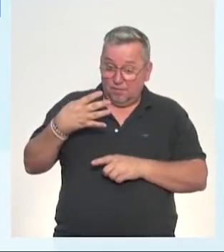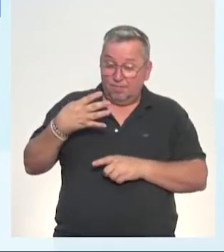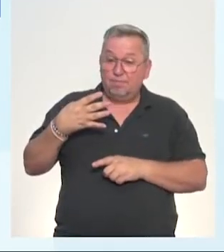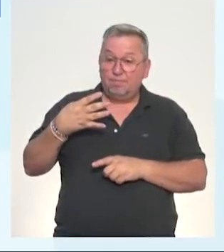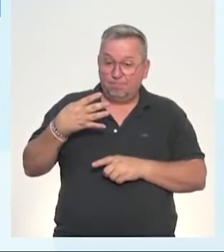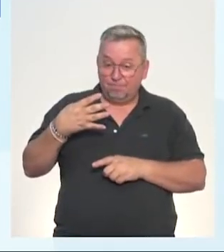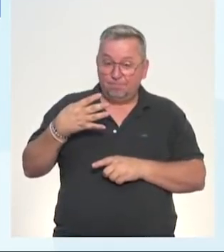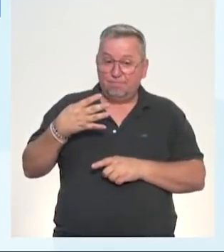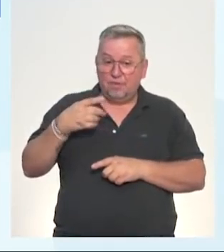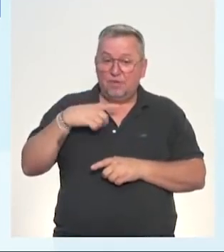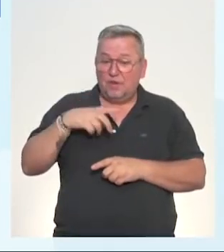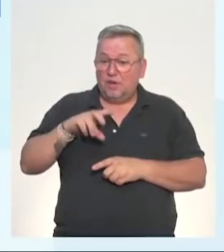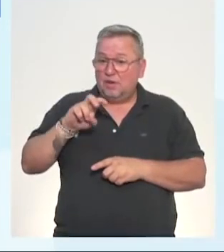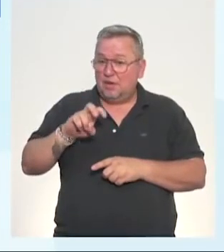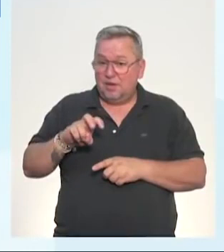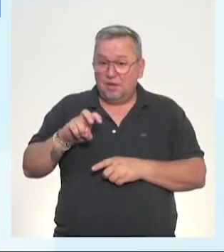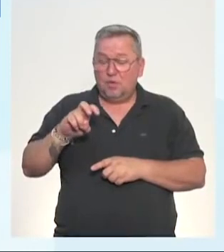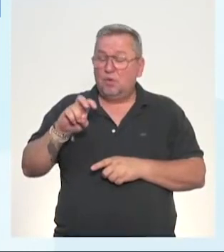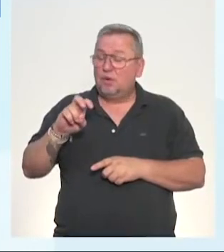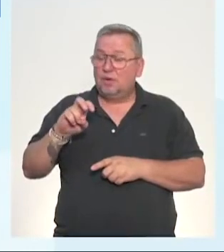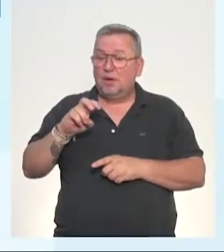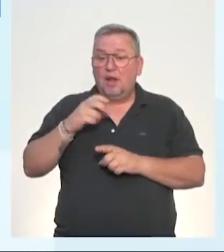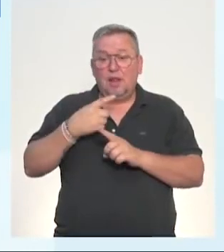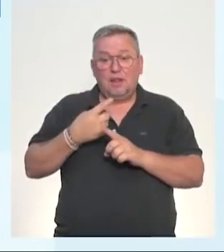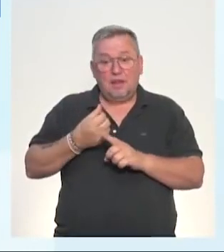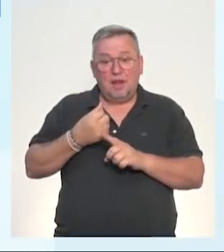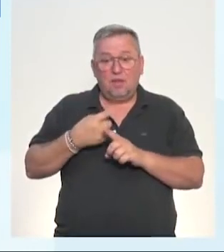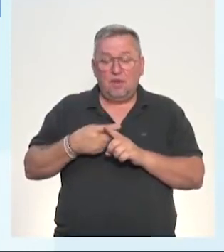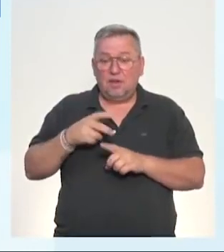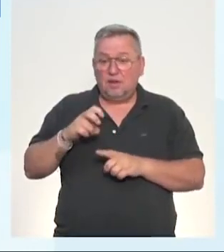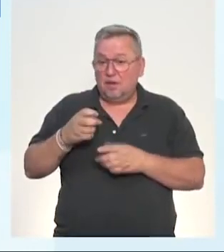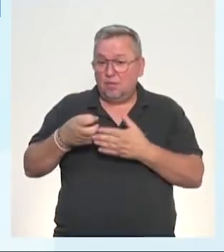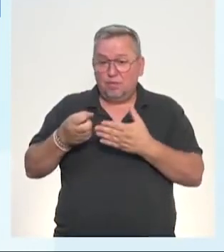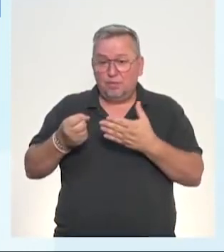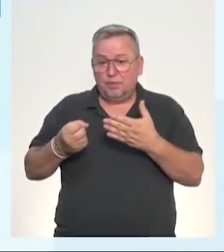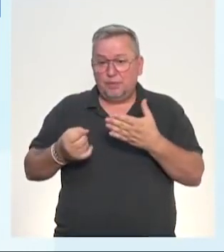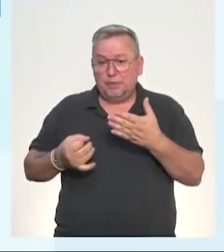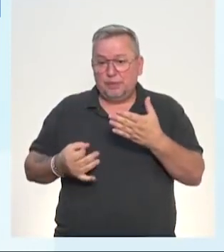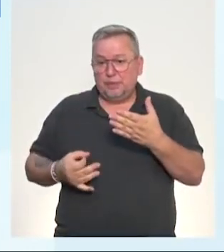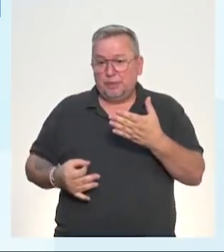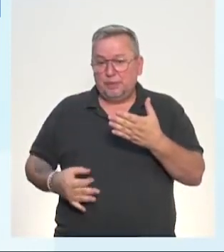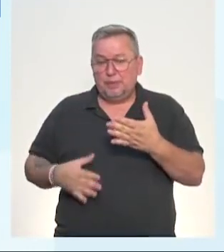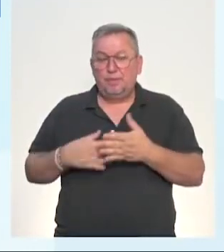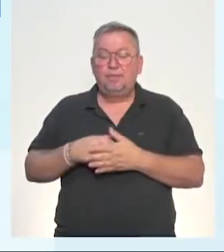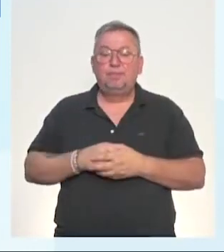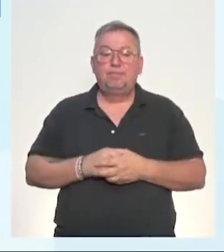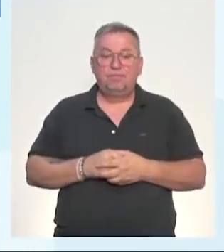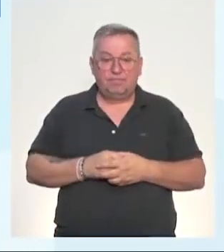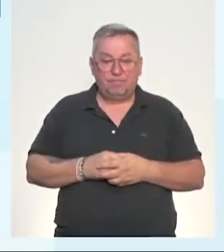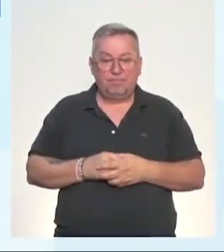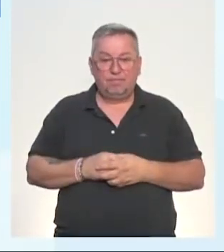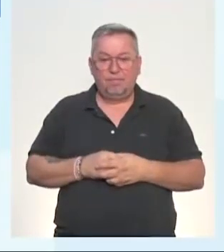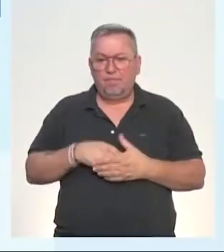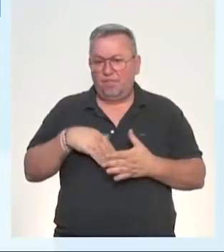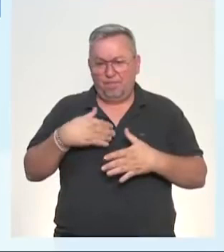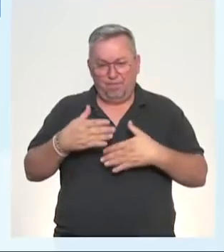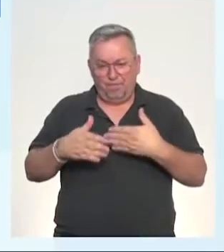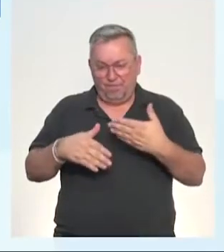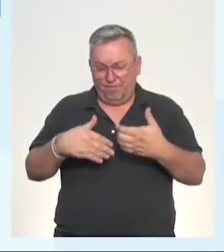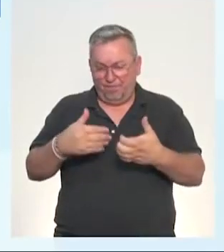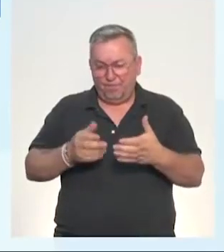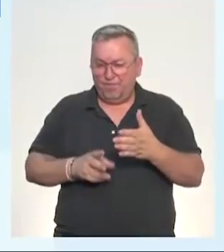4. Se tivesse um quinto elemento, seria 6 vezes 5. Se tivéssemos um 10º elemento, seria 6 vezes 10 e